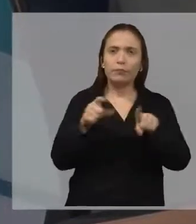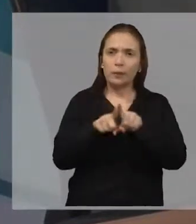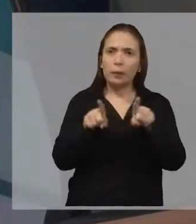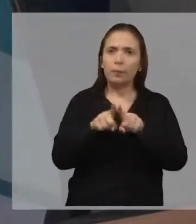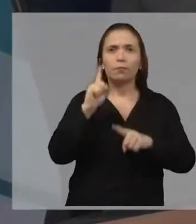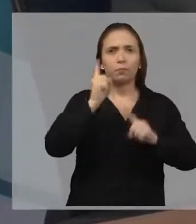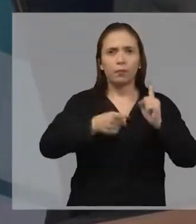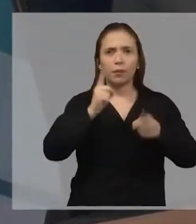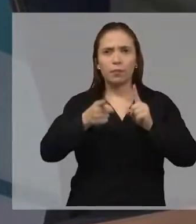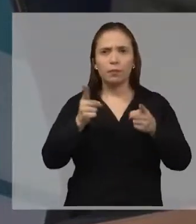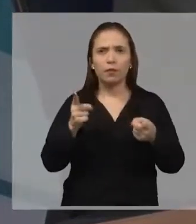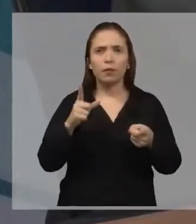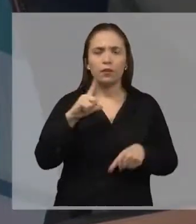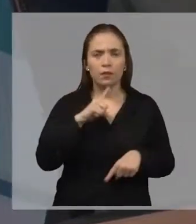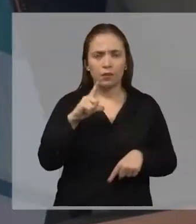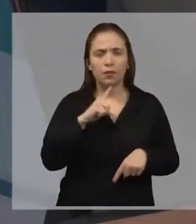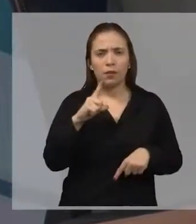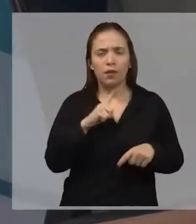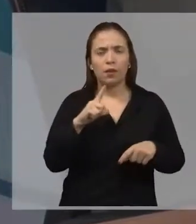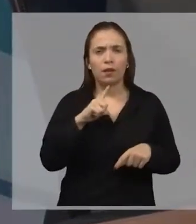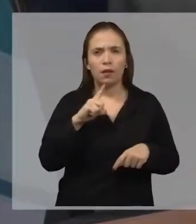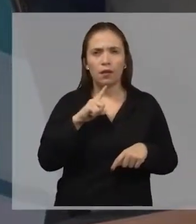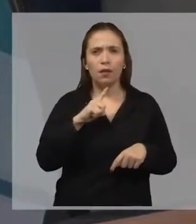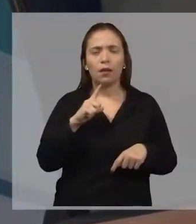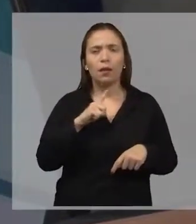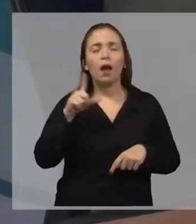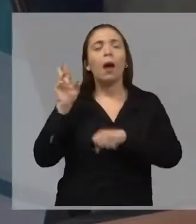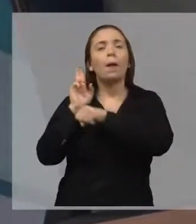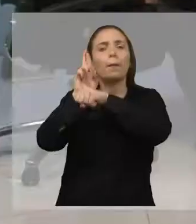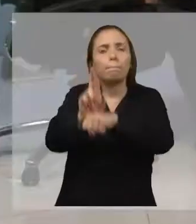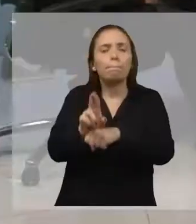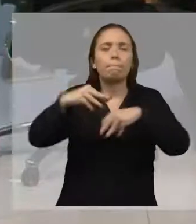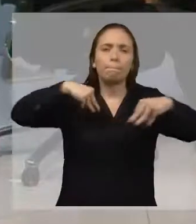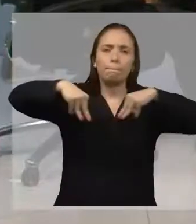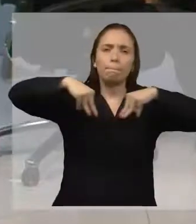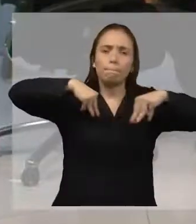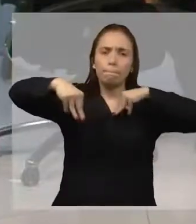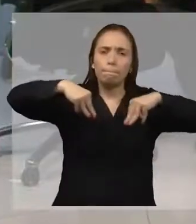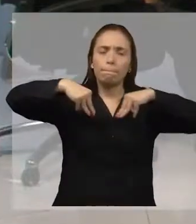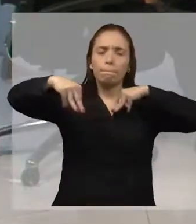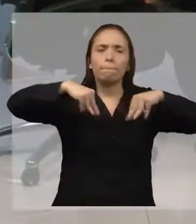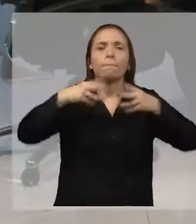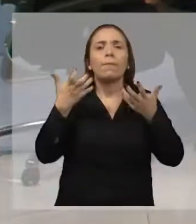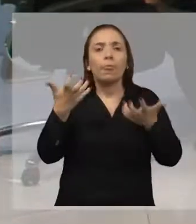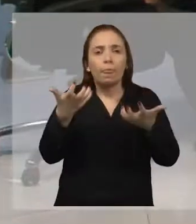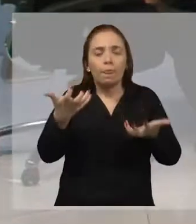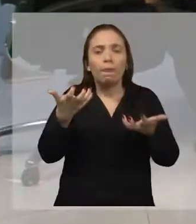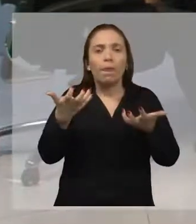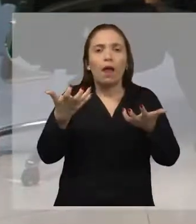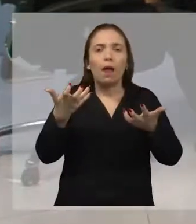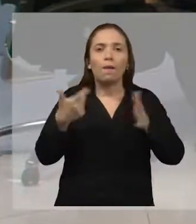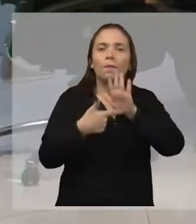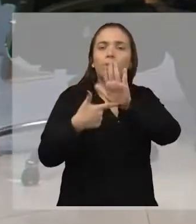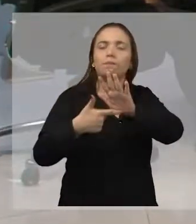doutor Vélez Rodrigues, que é um colombiano naturalizado brasileiro. Ele diz, abre